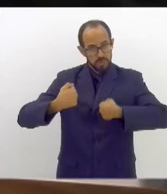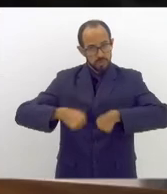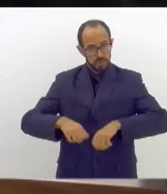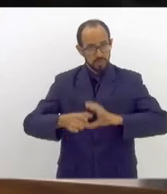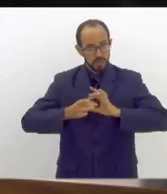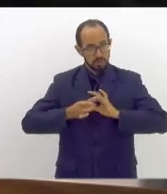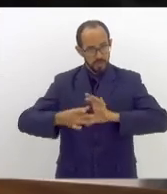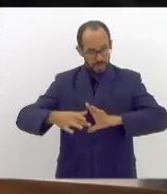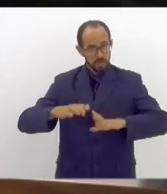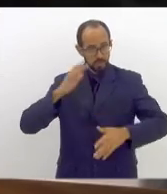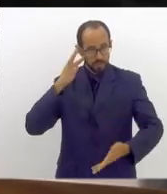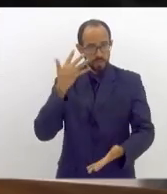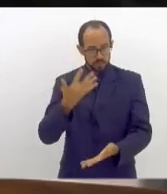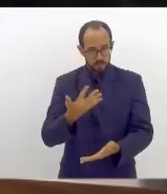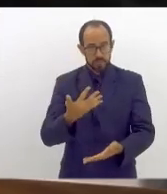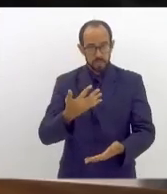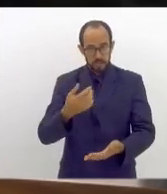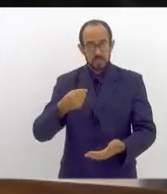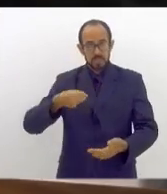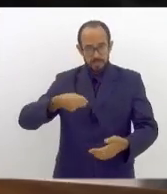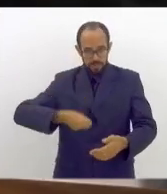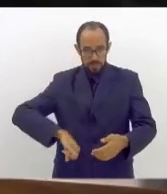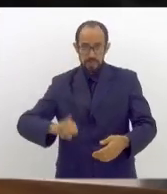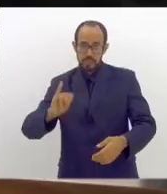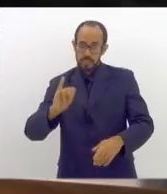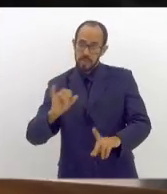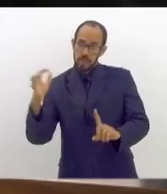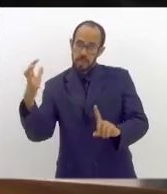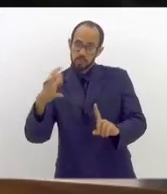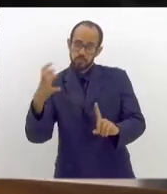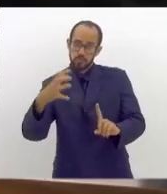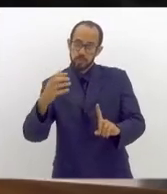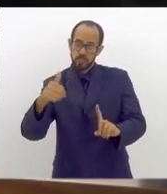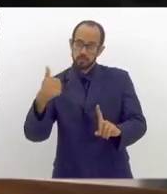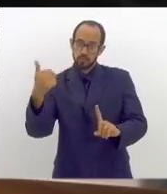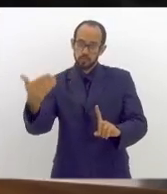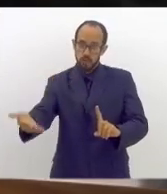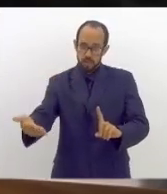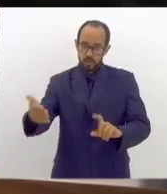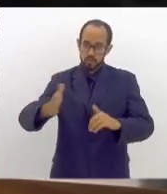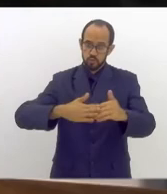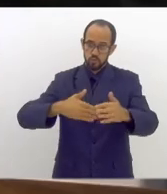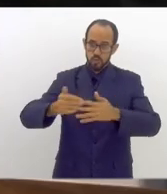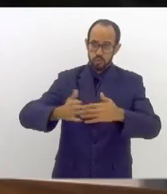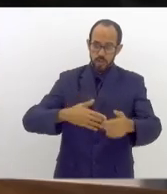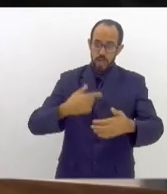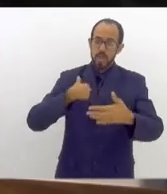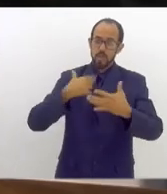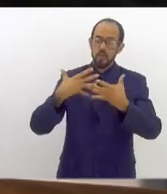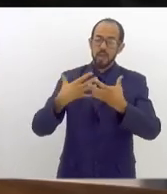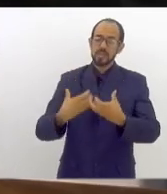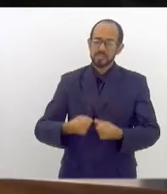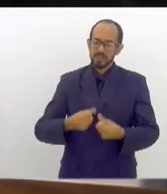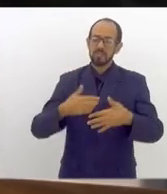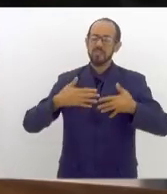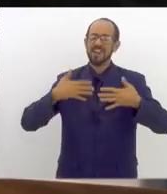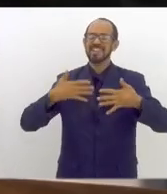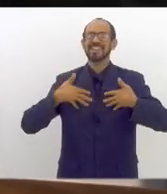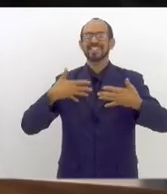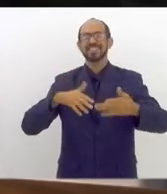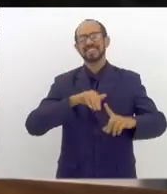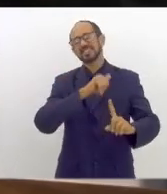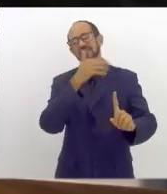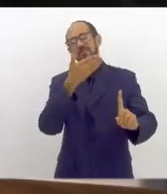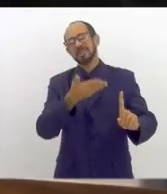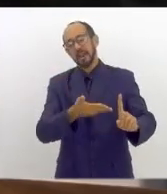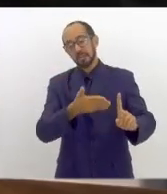para decidir se a interferência externa de quem quer que seja receba com alegria esta homenagem a